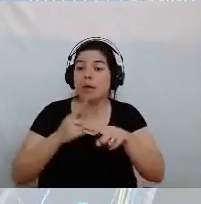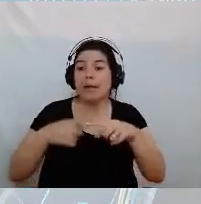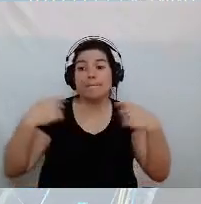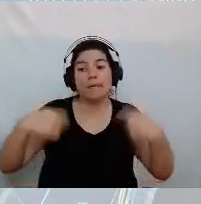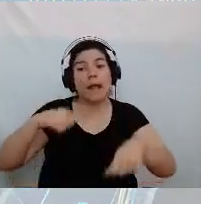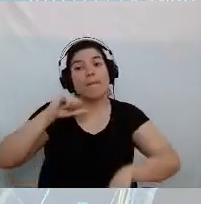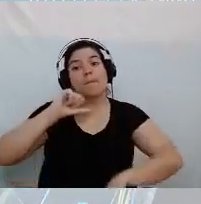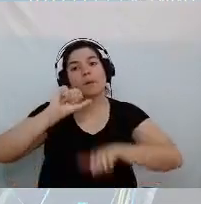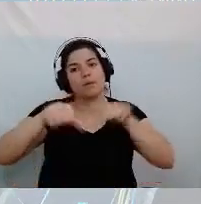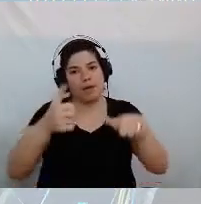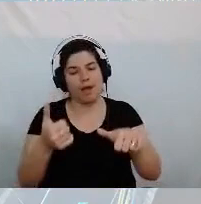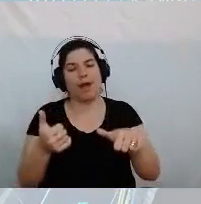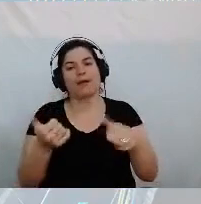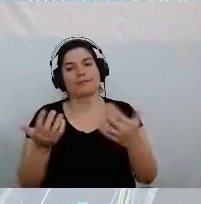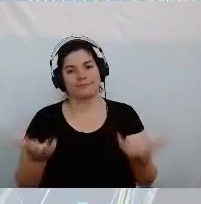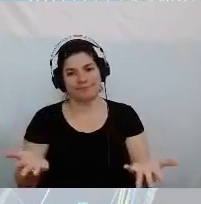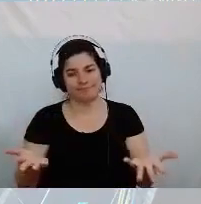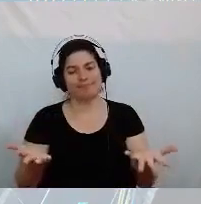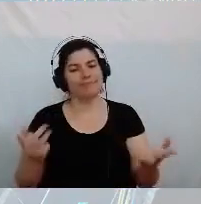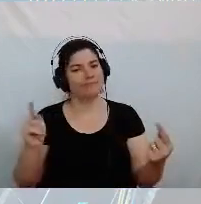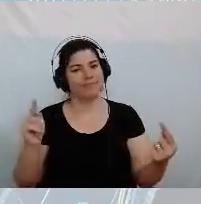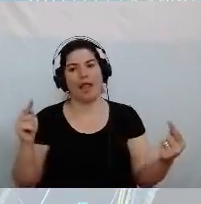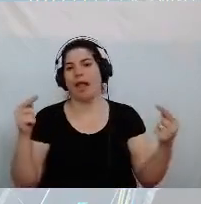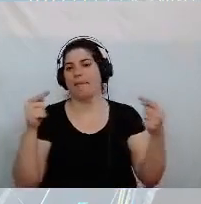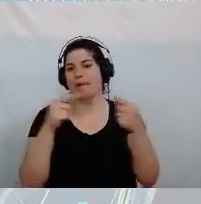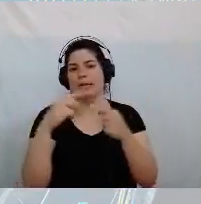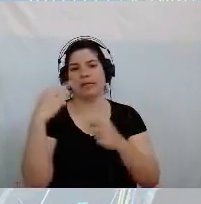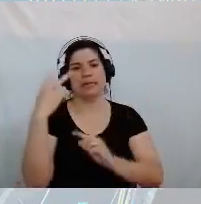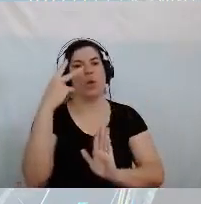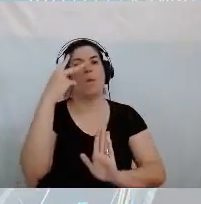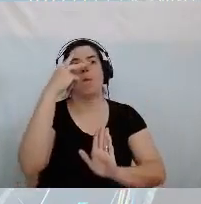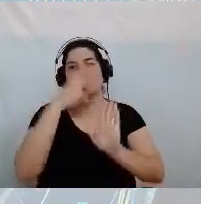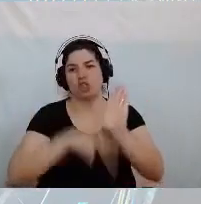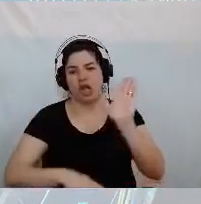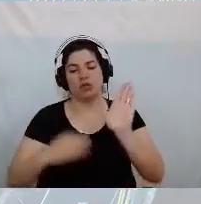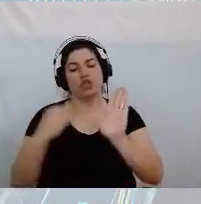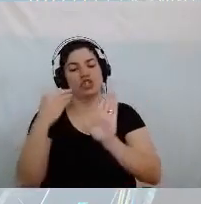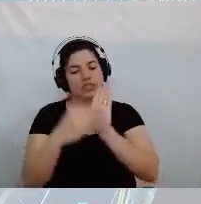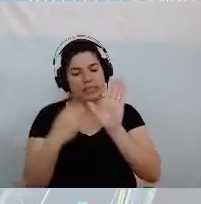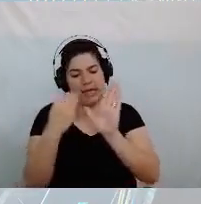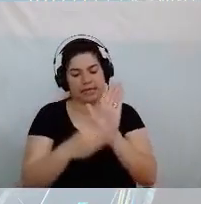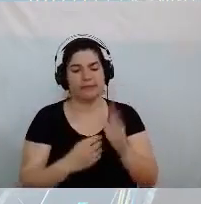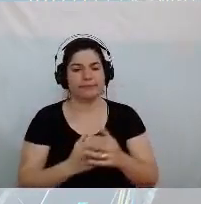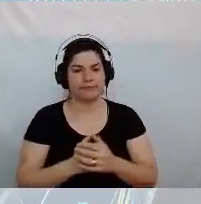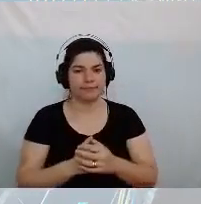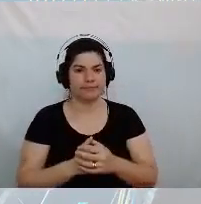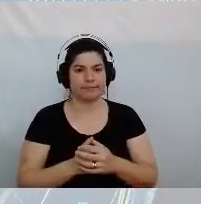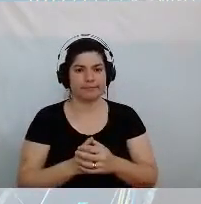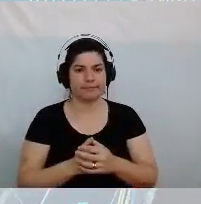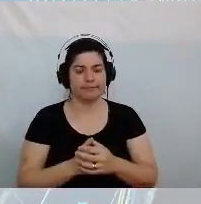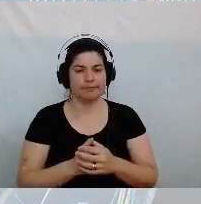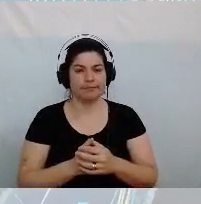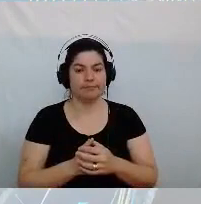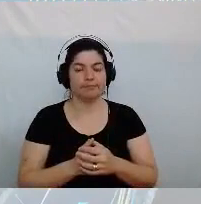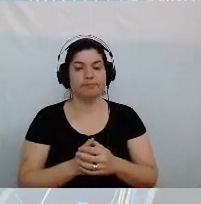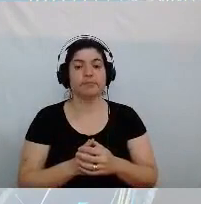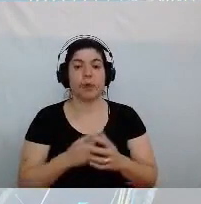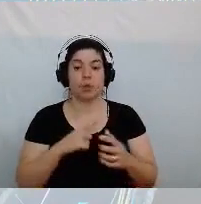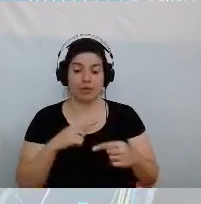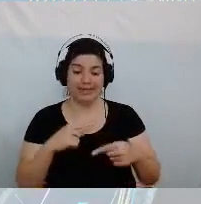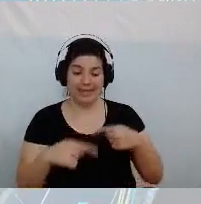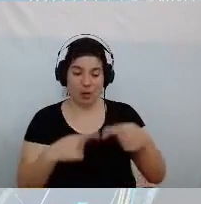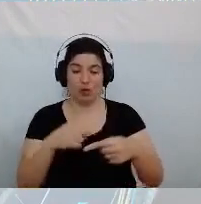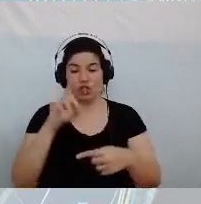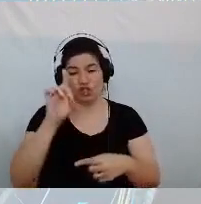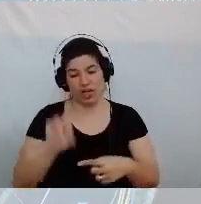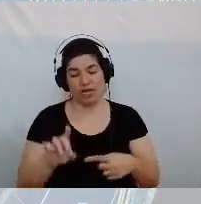Estado Isso faz parte do teu projeto de design então o ciclo da direita parece fazer muito mais sentido